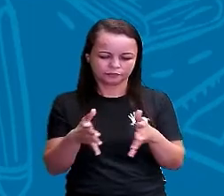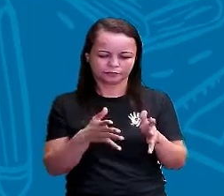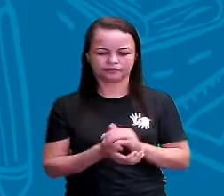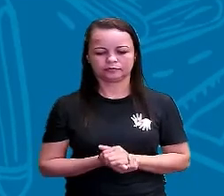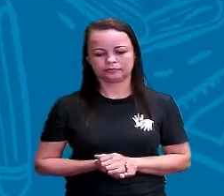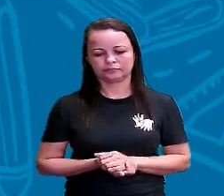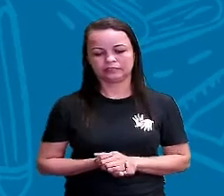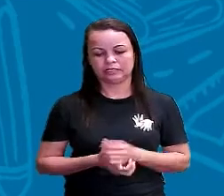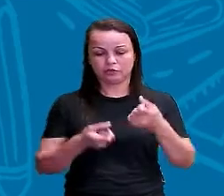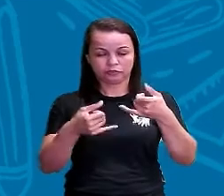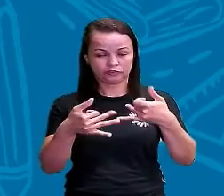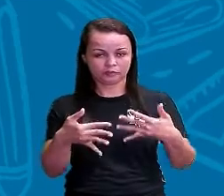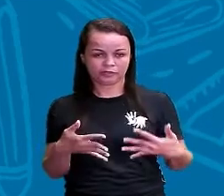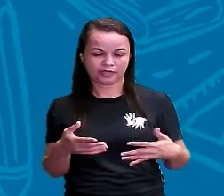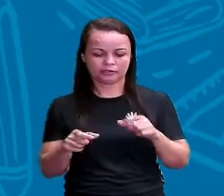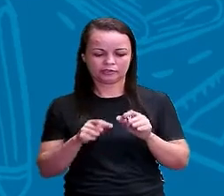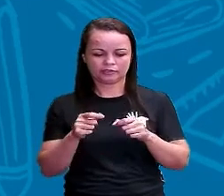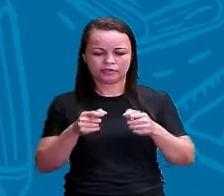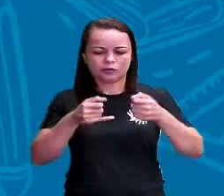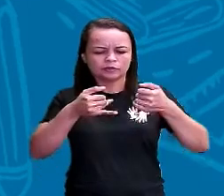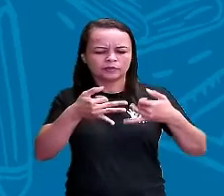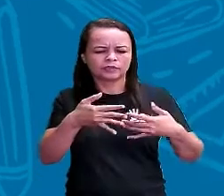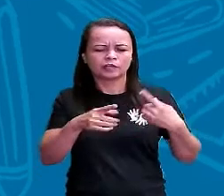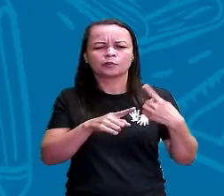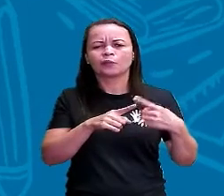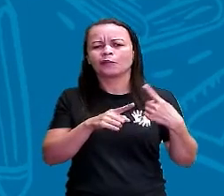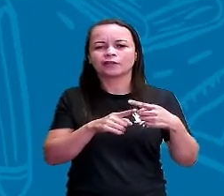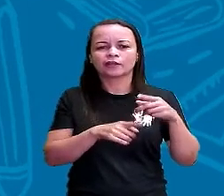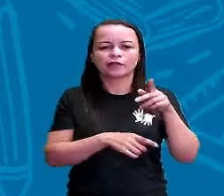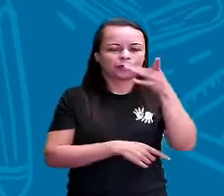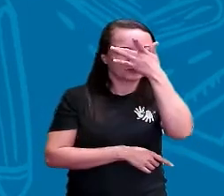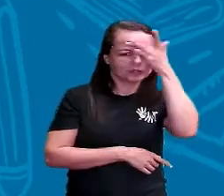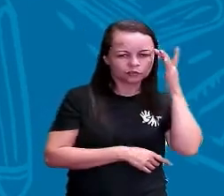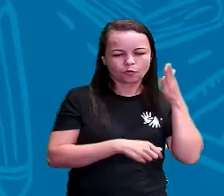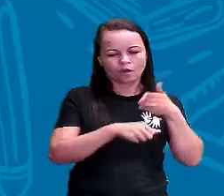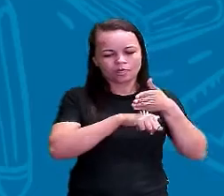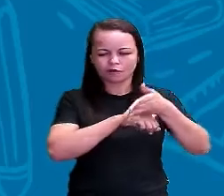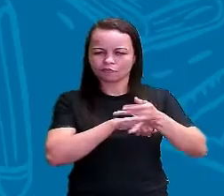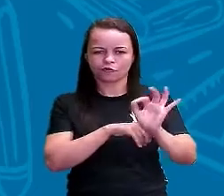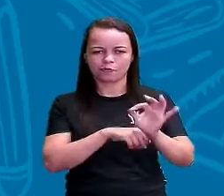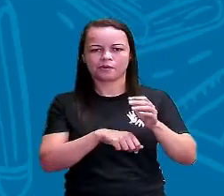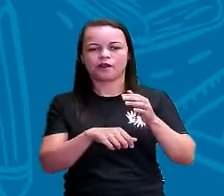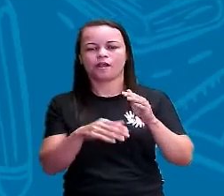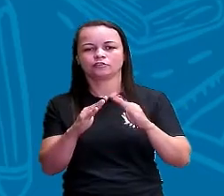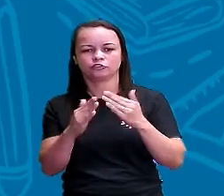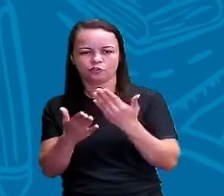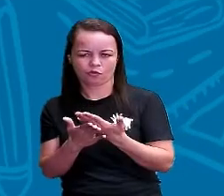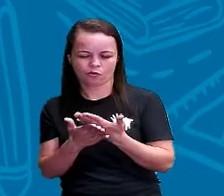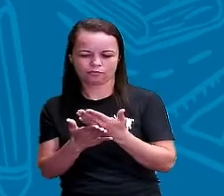explicação. Explicando o motivo pelo qual a pessoa ali não foi para a escola.